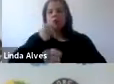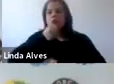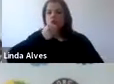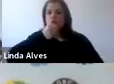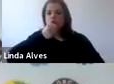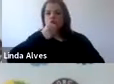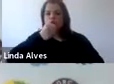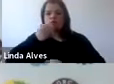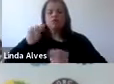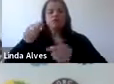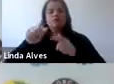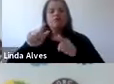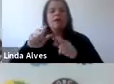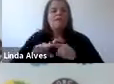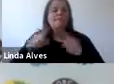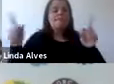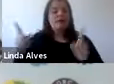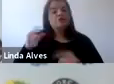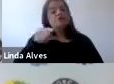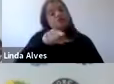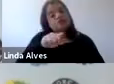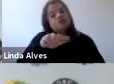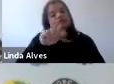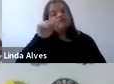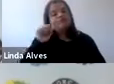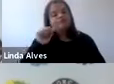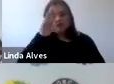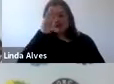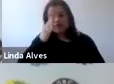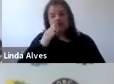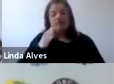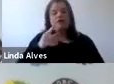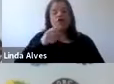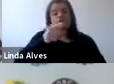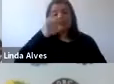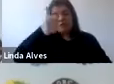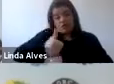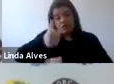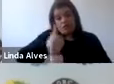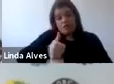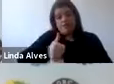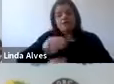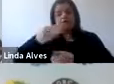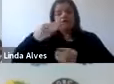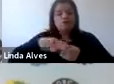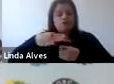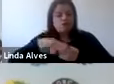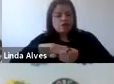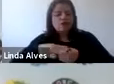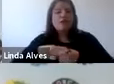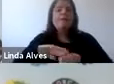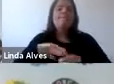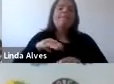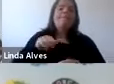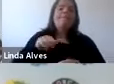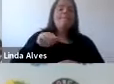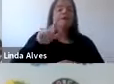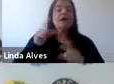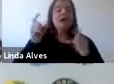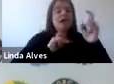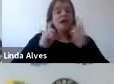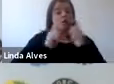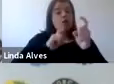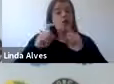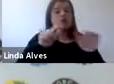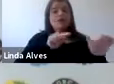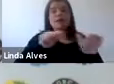diretamente, você foi chamado, né, você, assim como demais diretores da Volkswagen, para uma reunião a semana passada em São Paulo, onde a